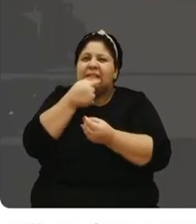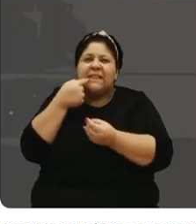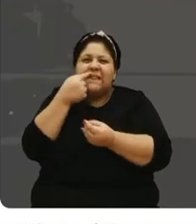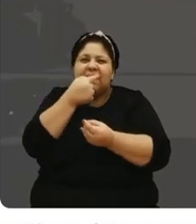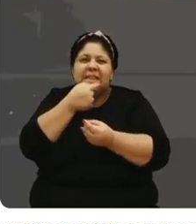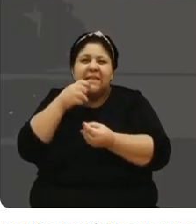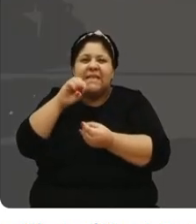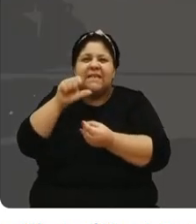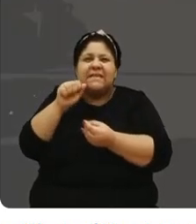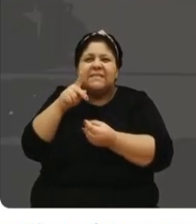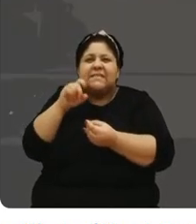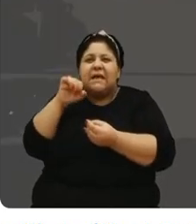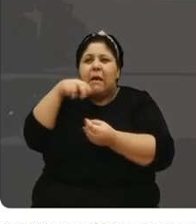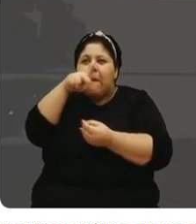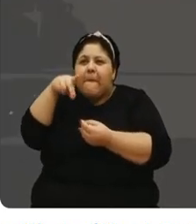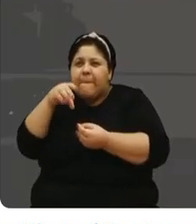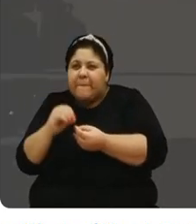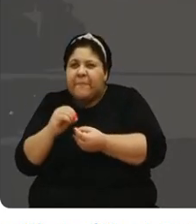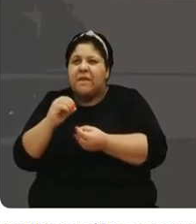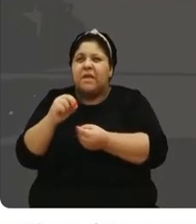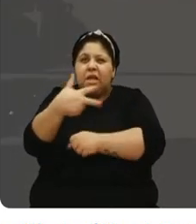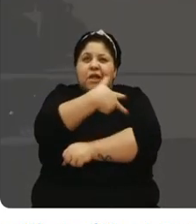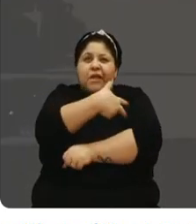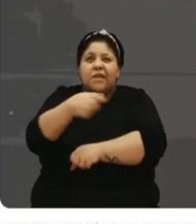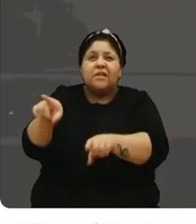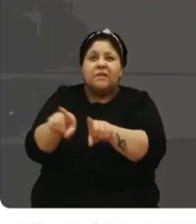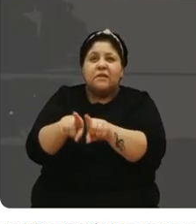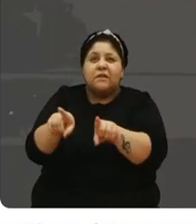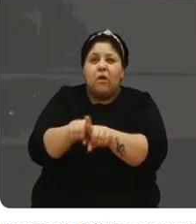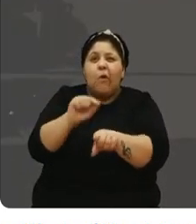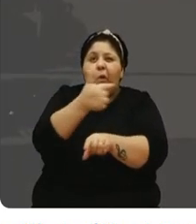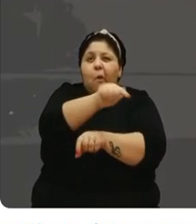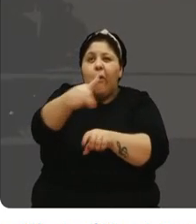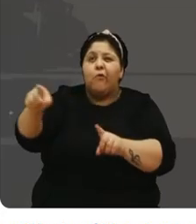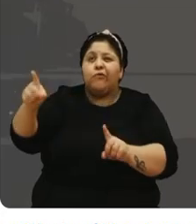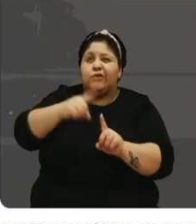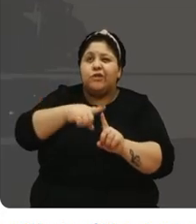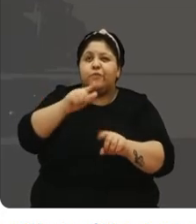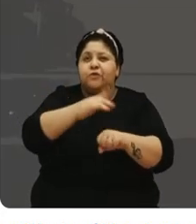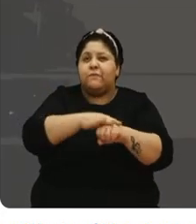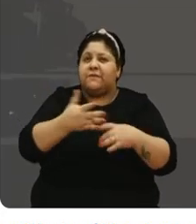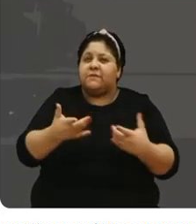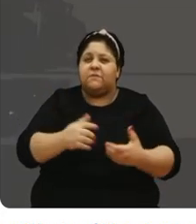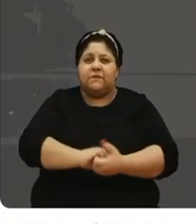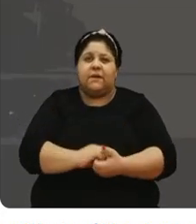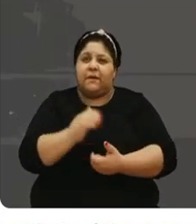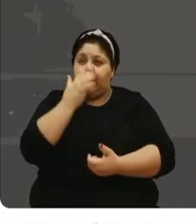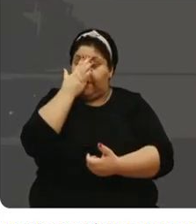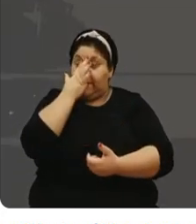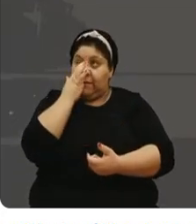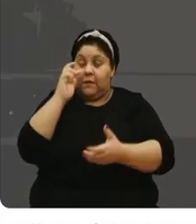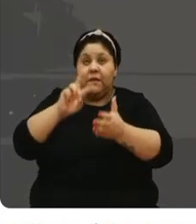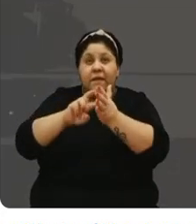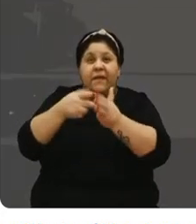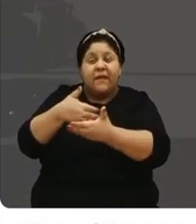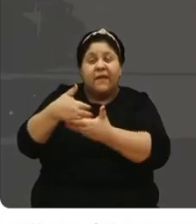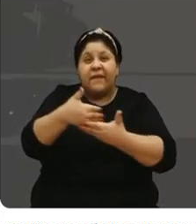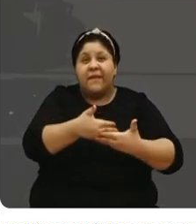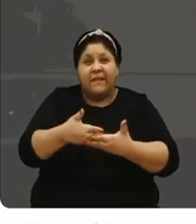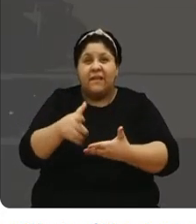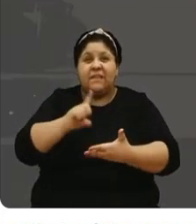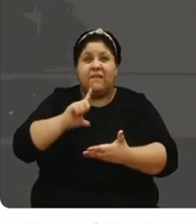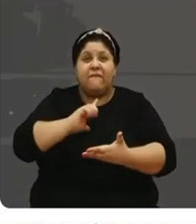oral. E os exames dele mostravam até troponina alta. Significa que esse bebê